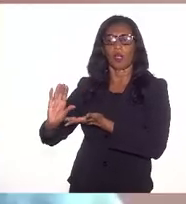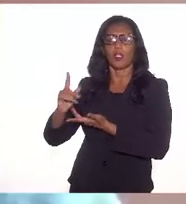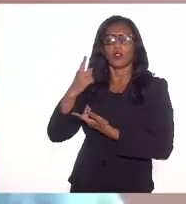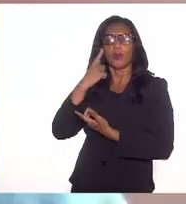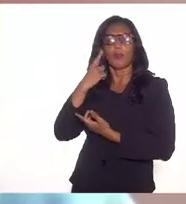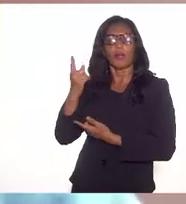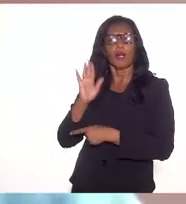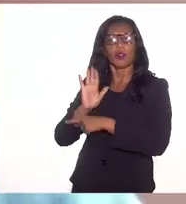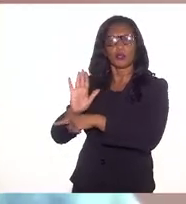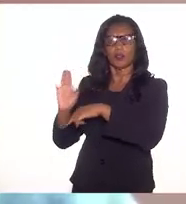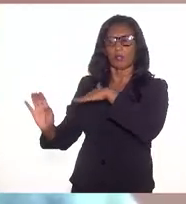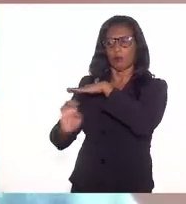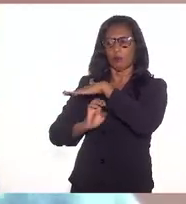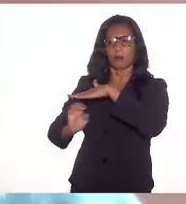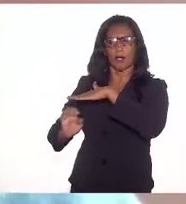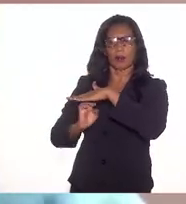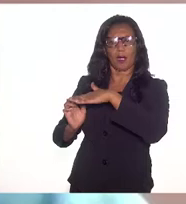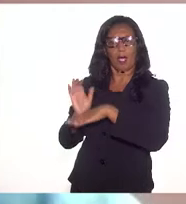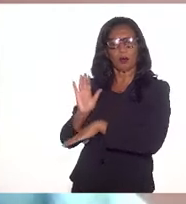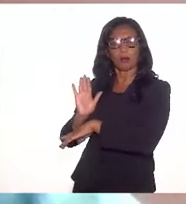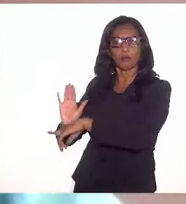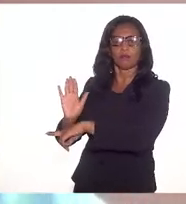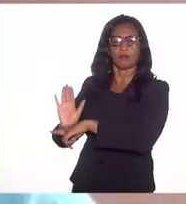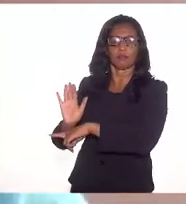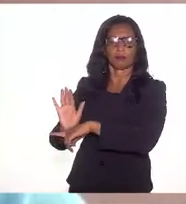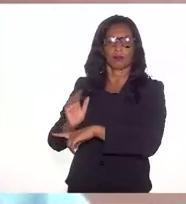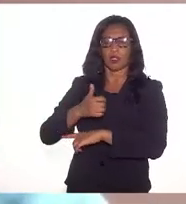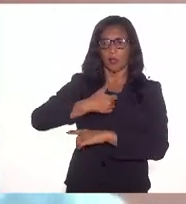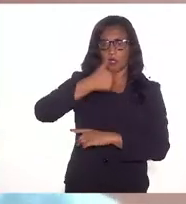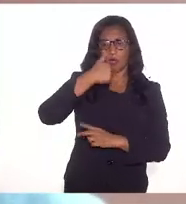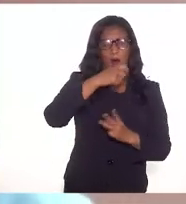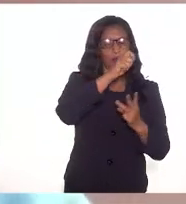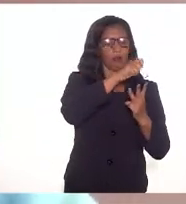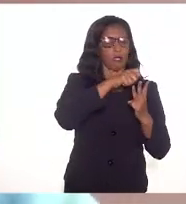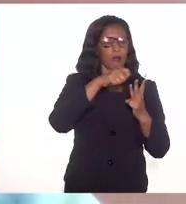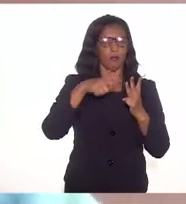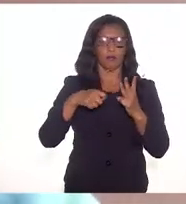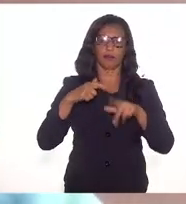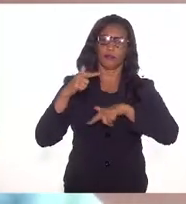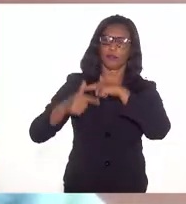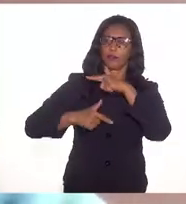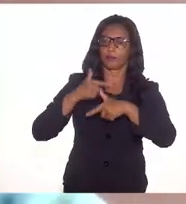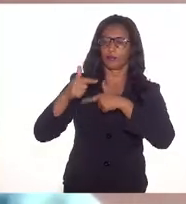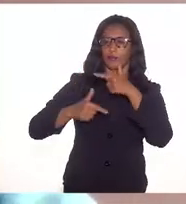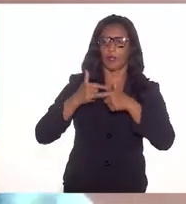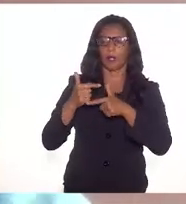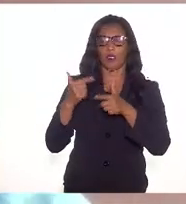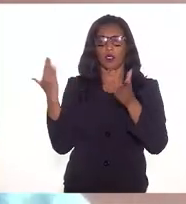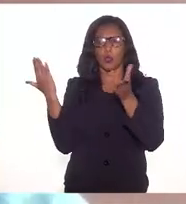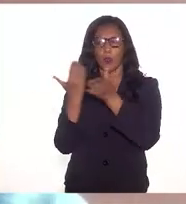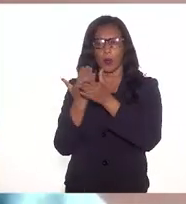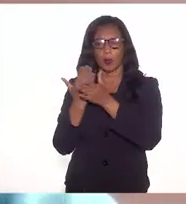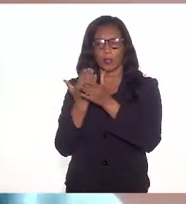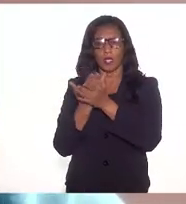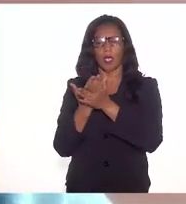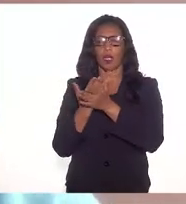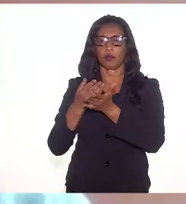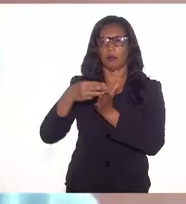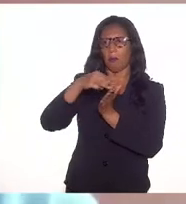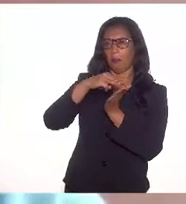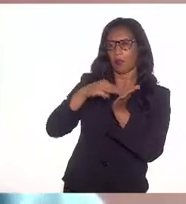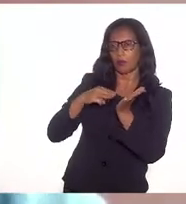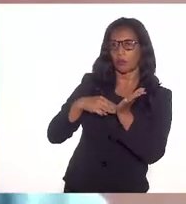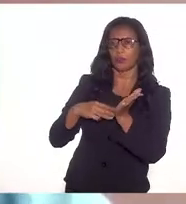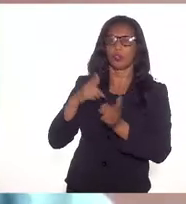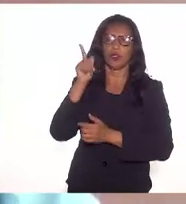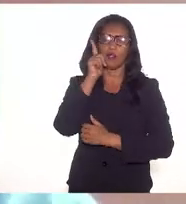empresário fluminense. Então, a gente vem nesse primeiro trimestre trabalhando nessa revisão, né, de processos, metodologias, para realmente para a